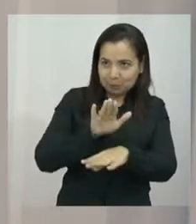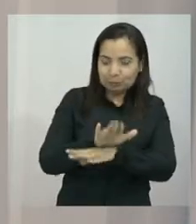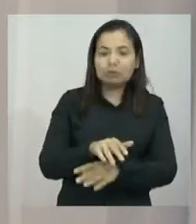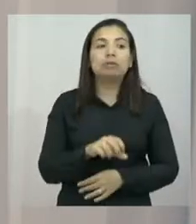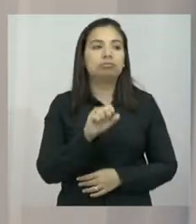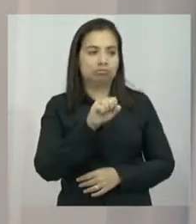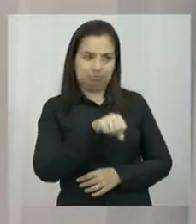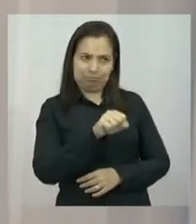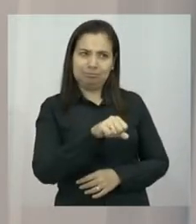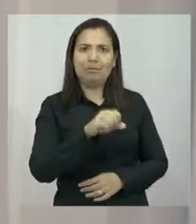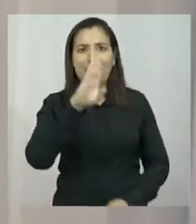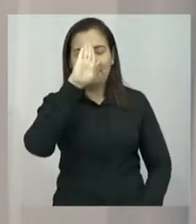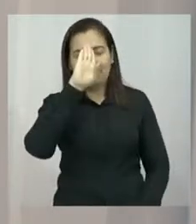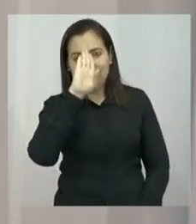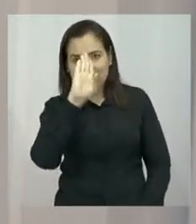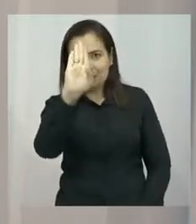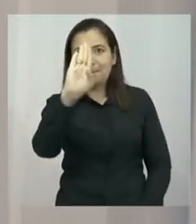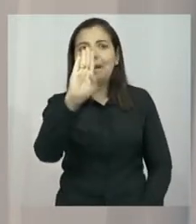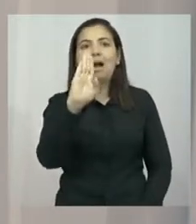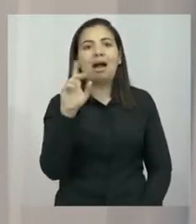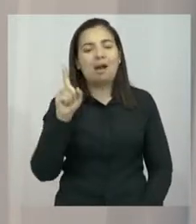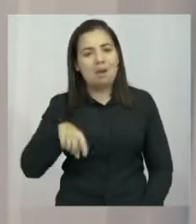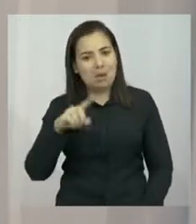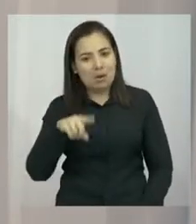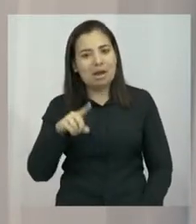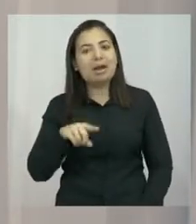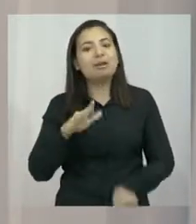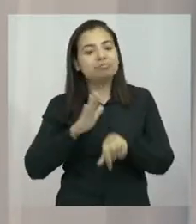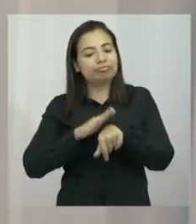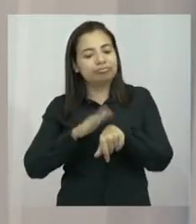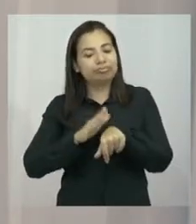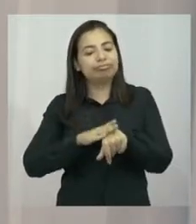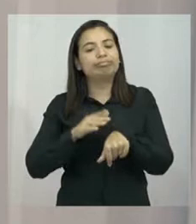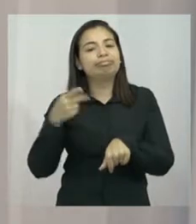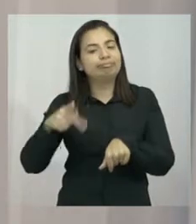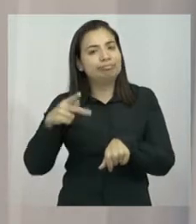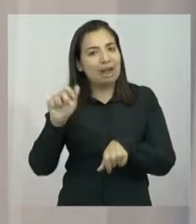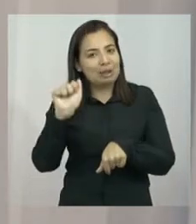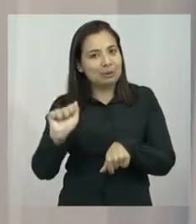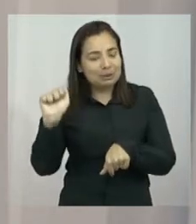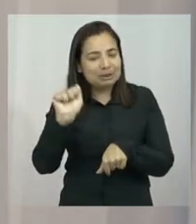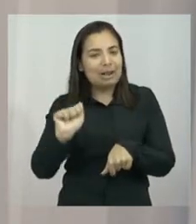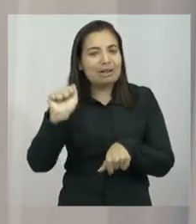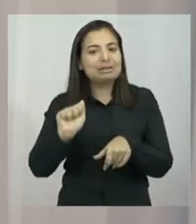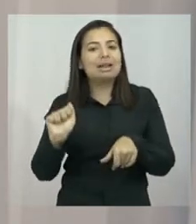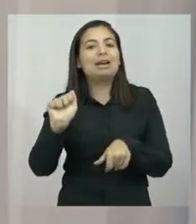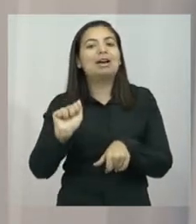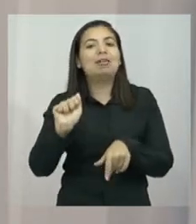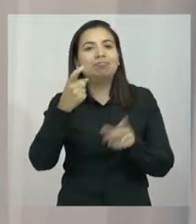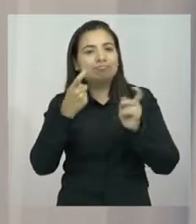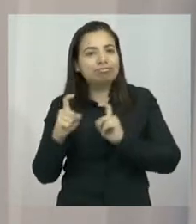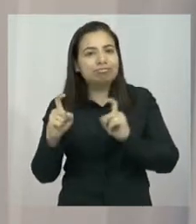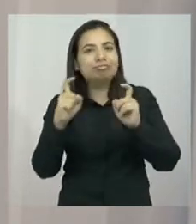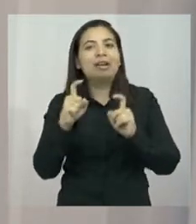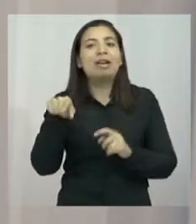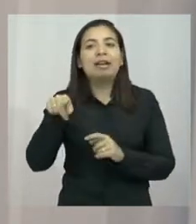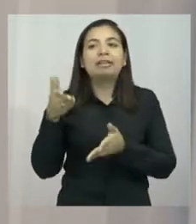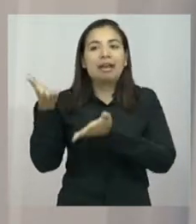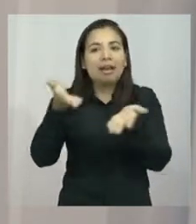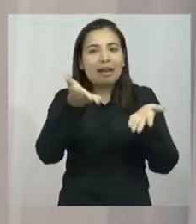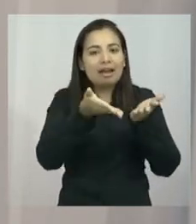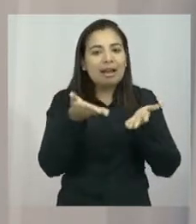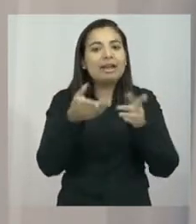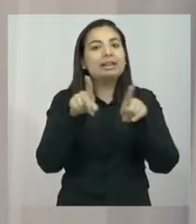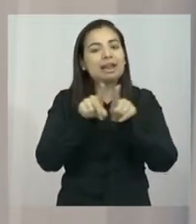das principais, né, ela é uma iniciativa que partiu dela, né, da associação. Além de atender a comunidade, nós temos